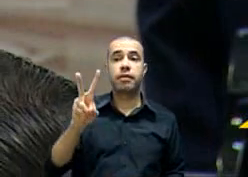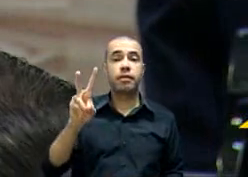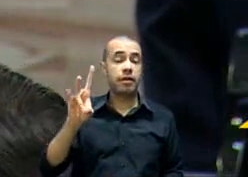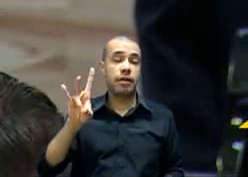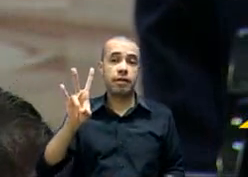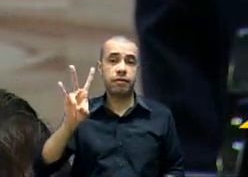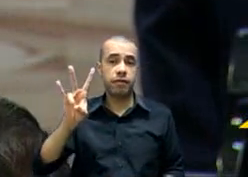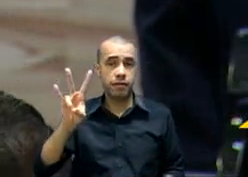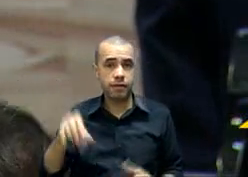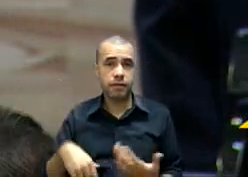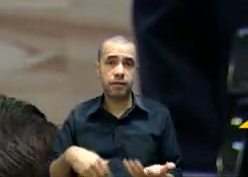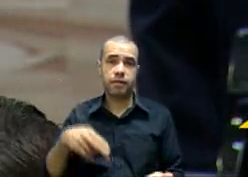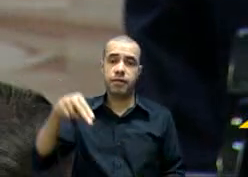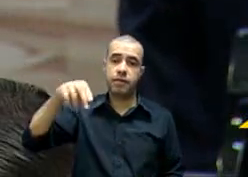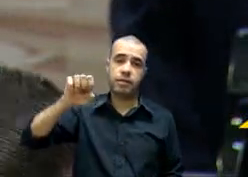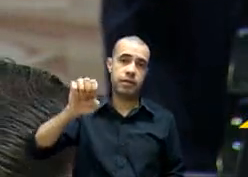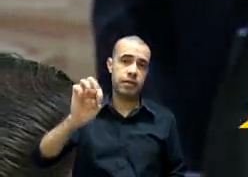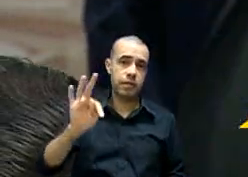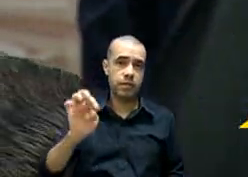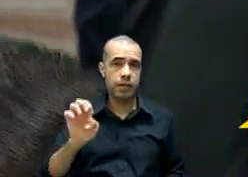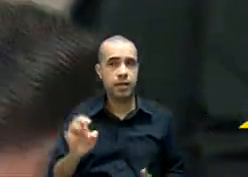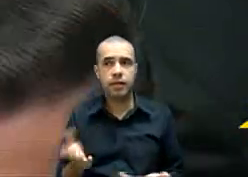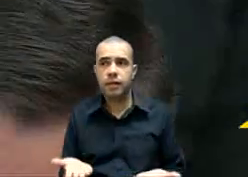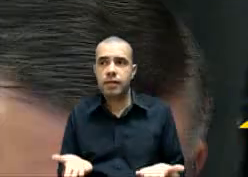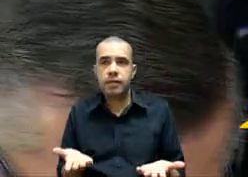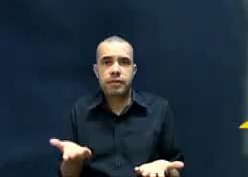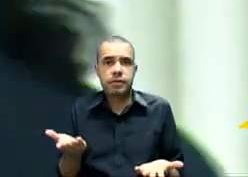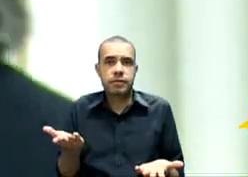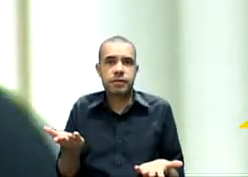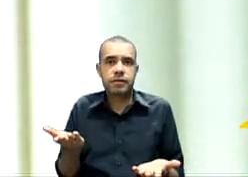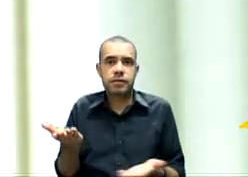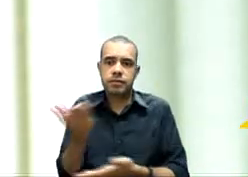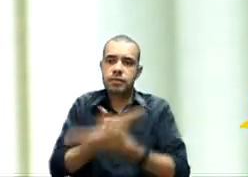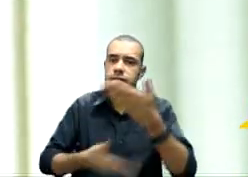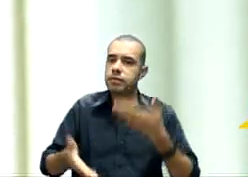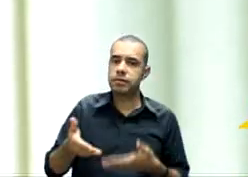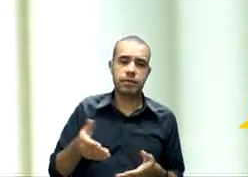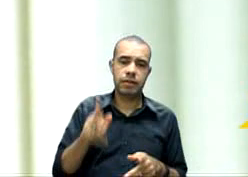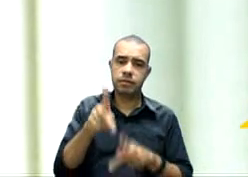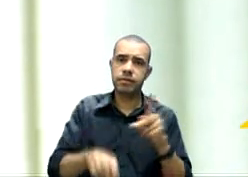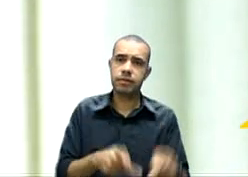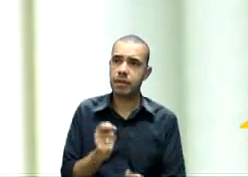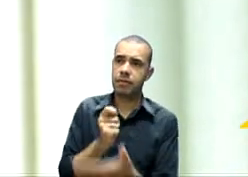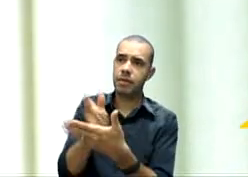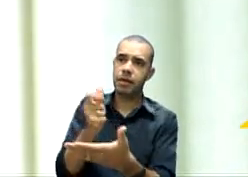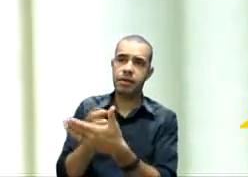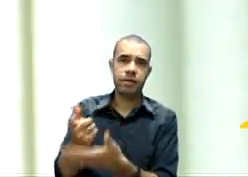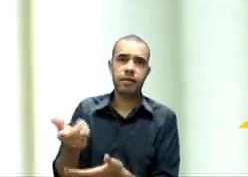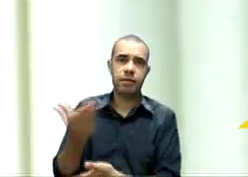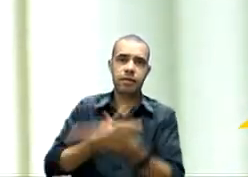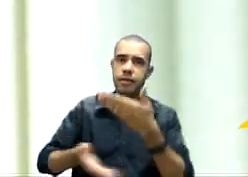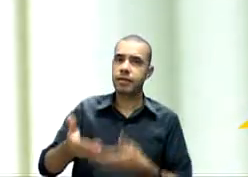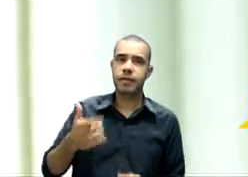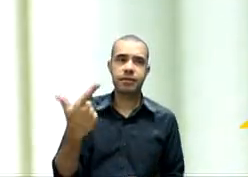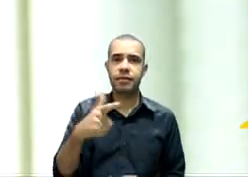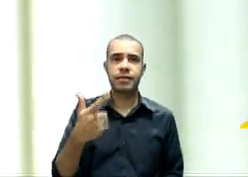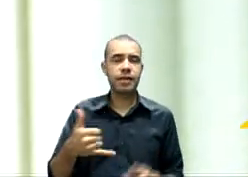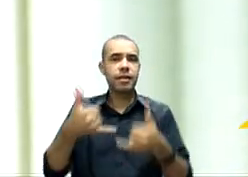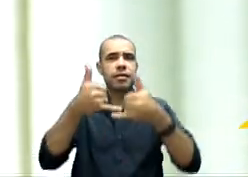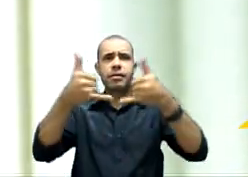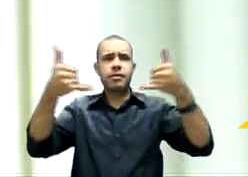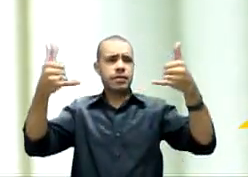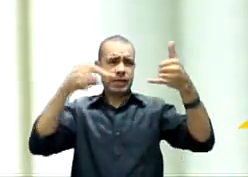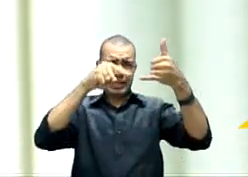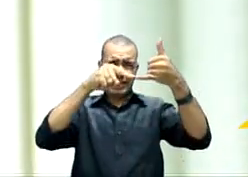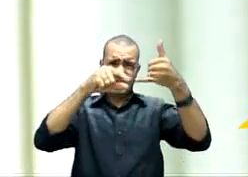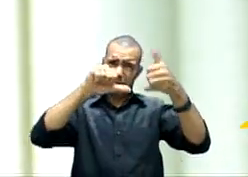Elas cobram, mas não querem pagar o espaço. Não dá utilizado. Um retorno ao contribuinte nenhum, né? Não, nenhum, pelo contrário. Nem trocar os fios que pelo